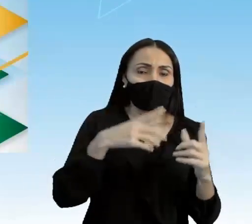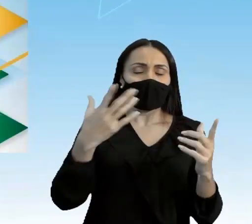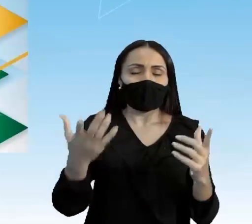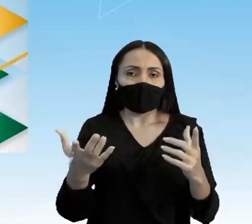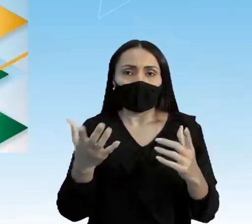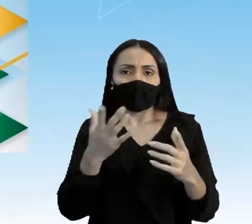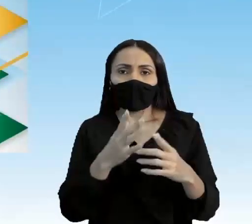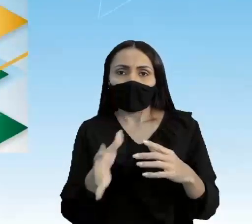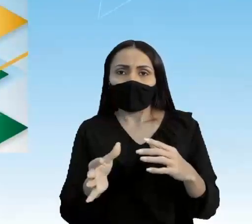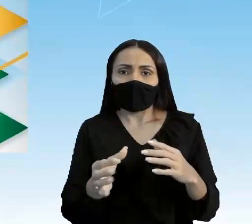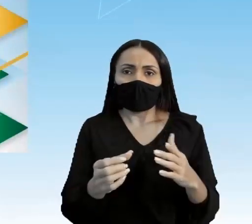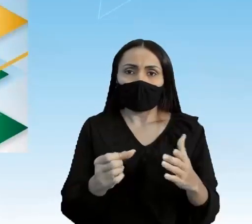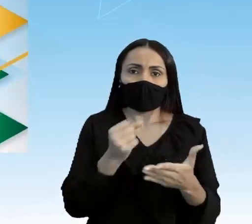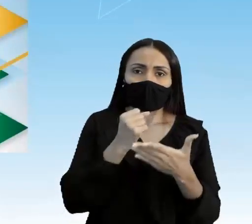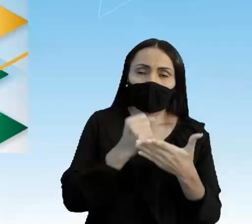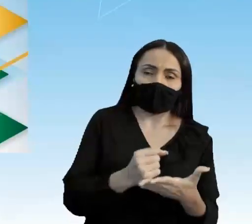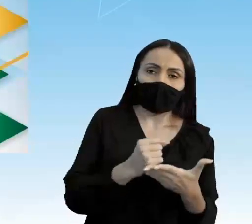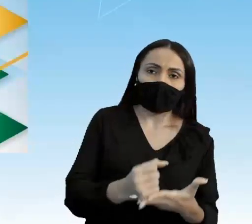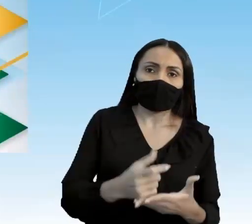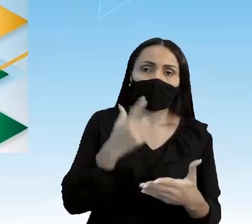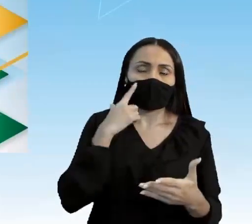cooperação, né, e defesa.